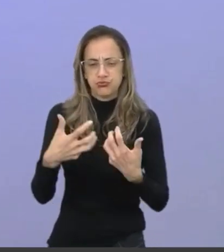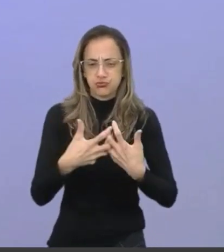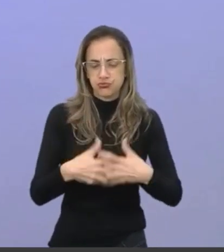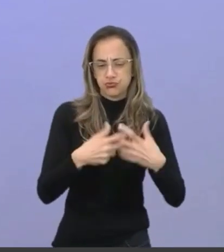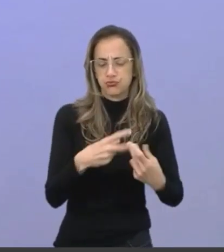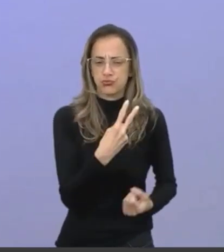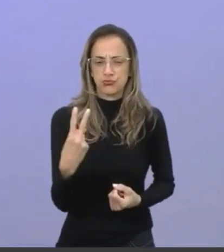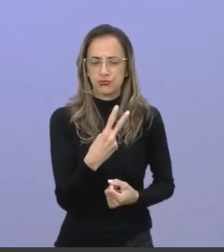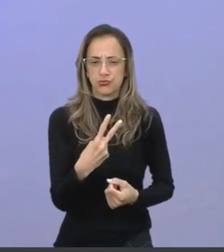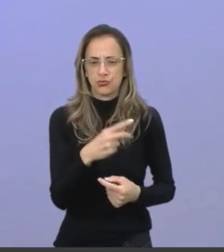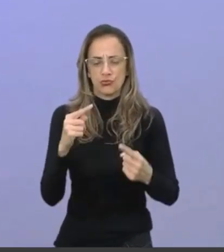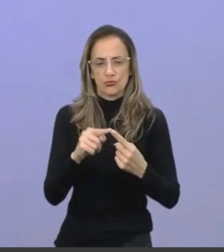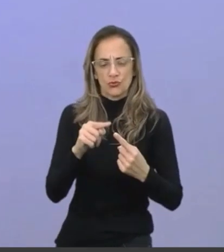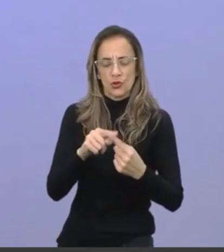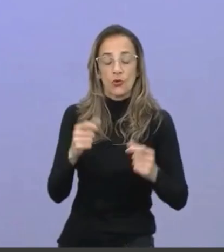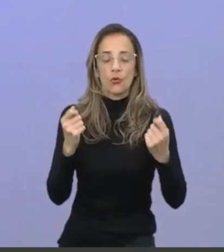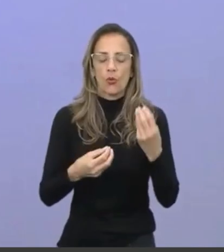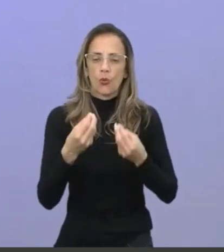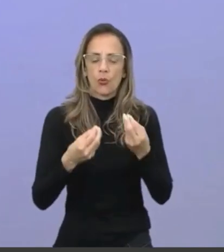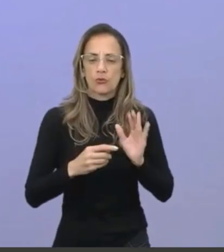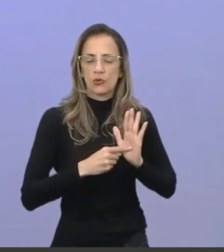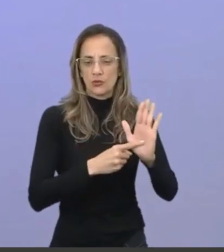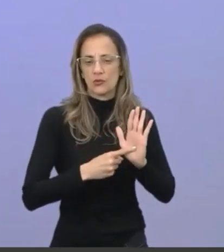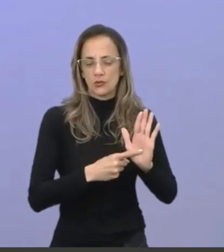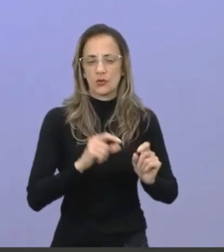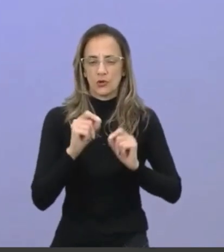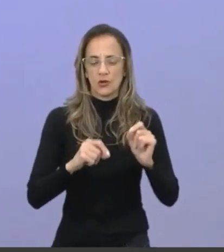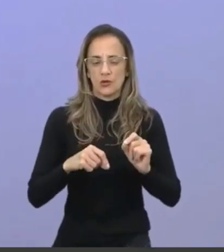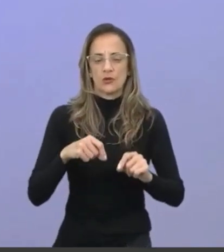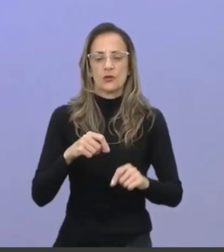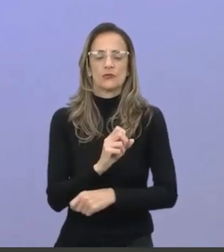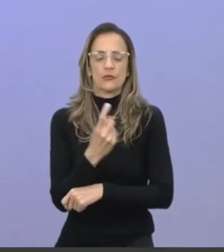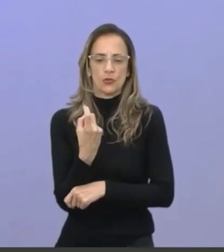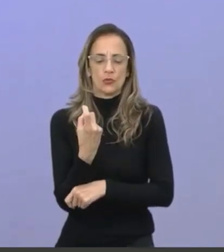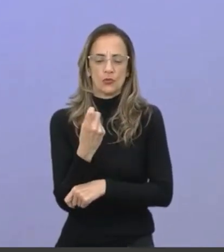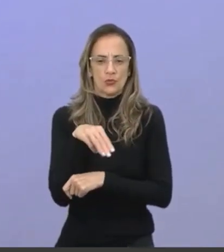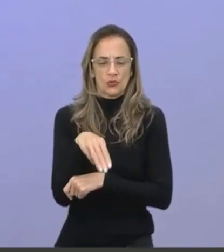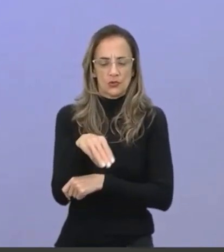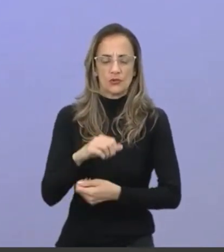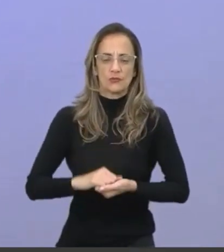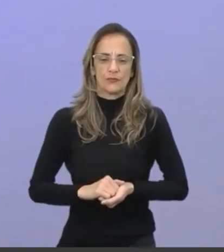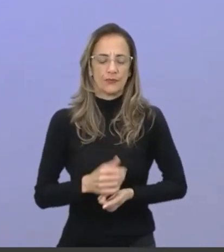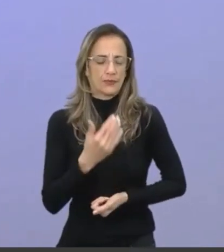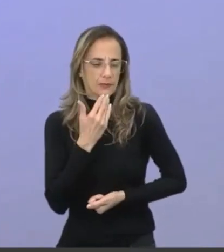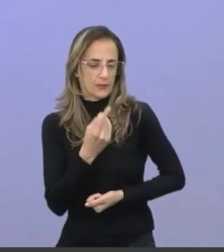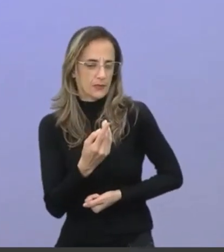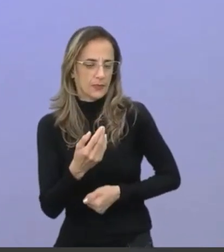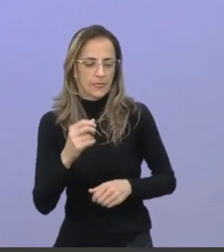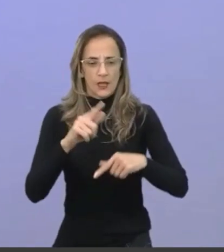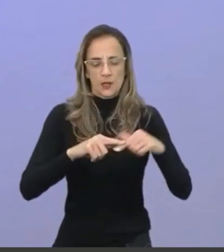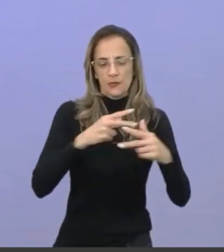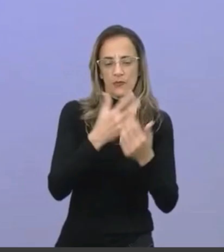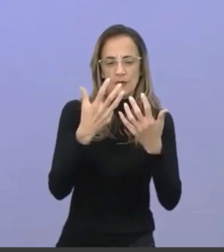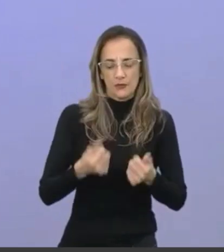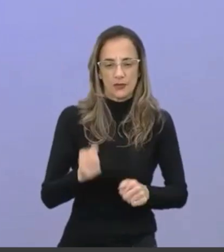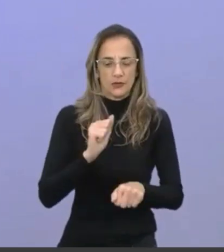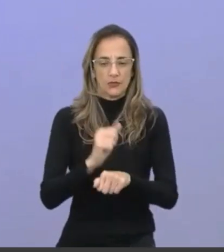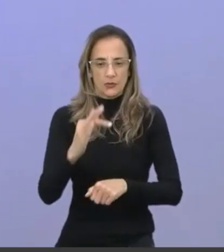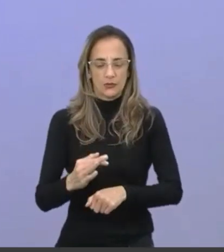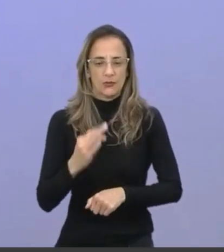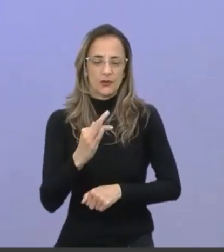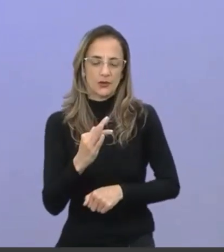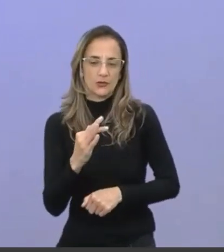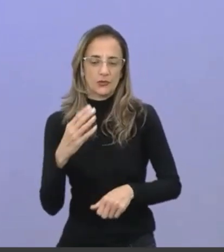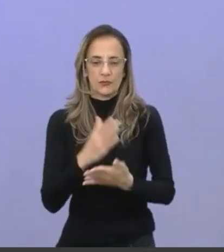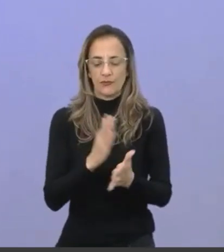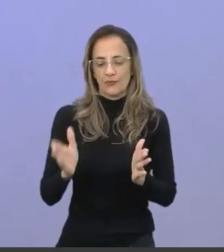dispositivos e aprender como representar, então, por meio da miniaturização. Eu peço que você, então, baixe o seu material e eu te espero, então, no próximo